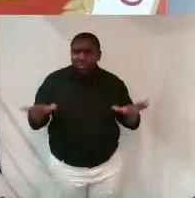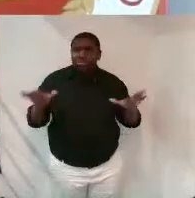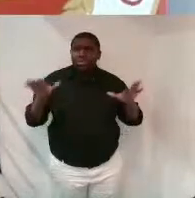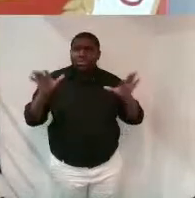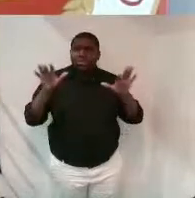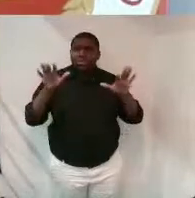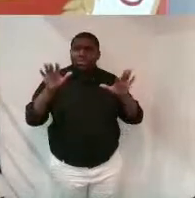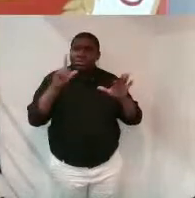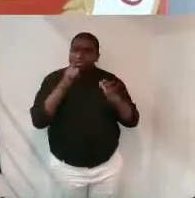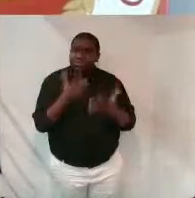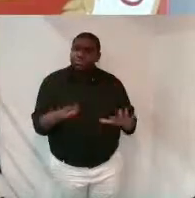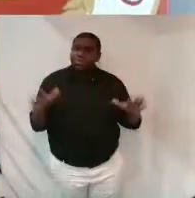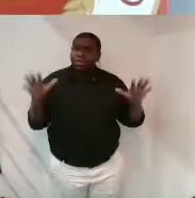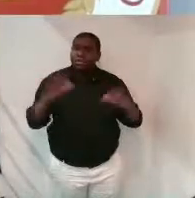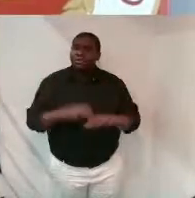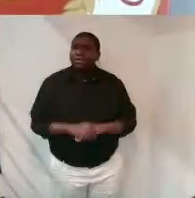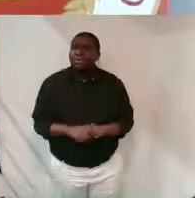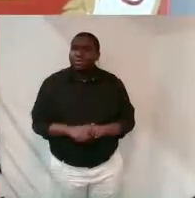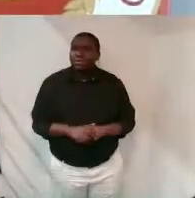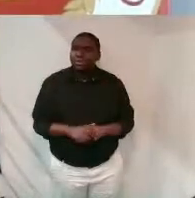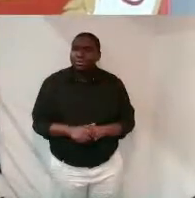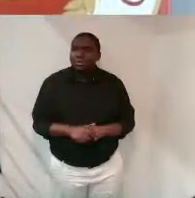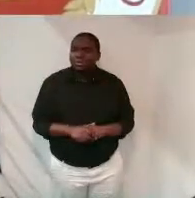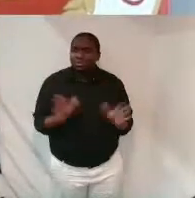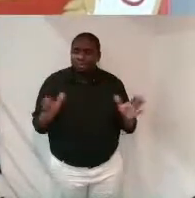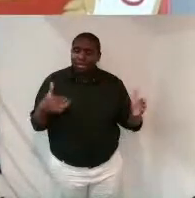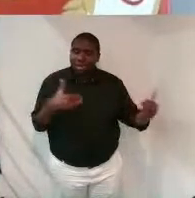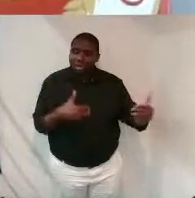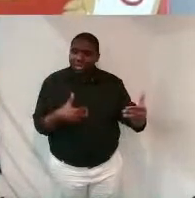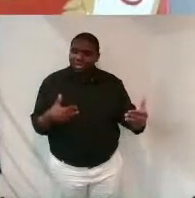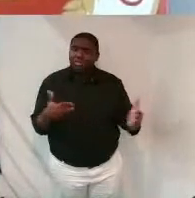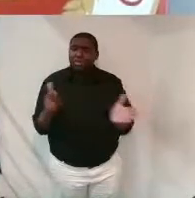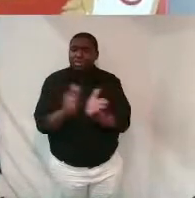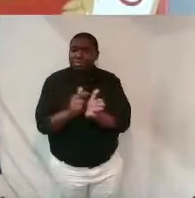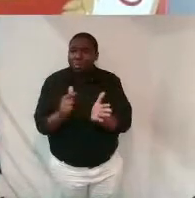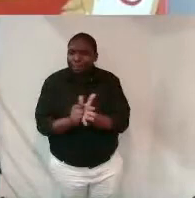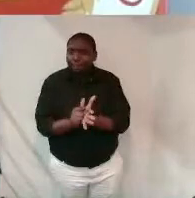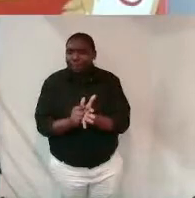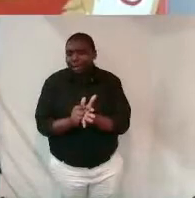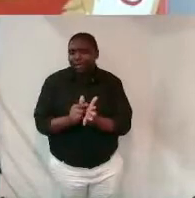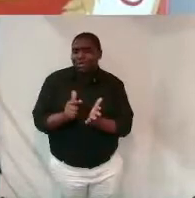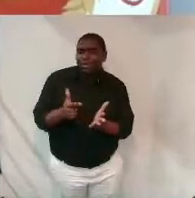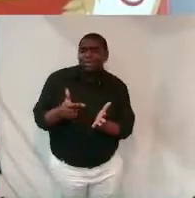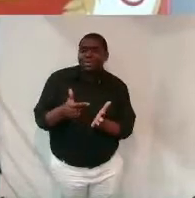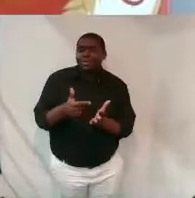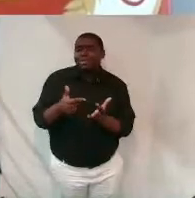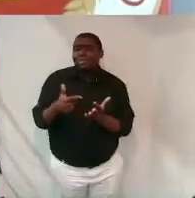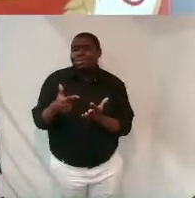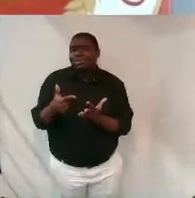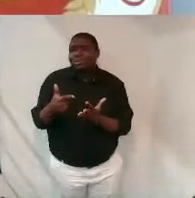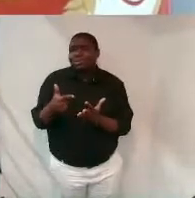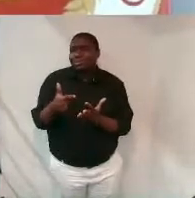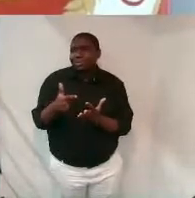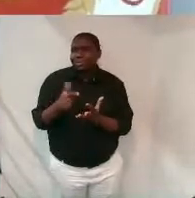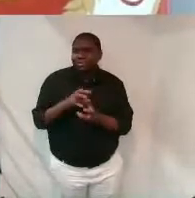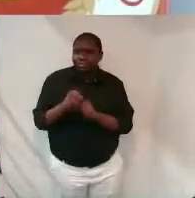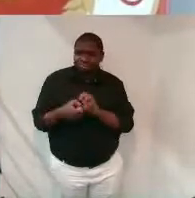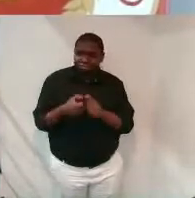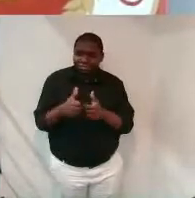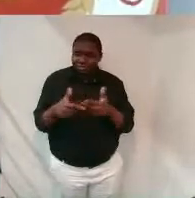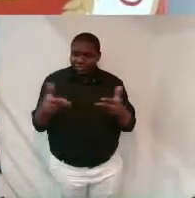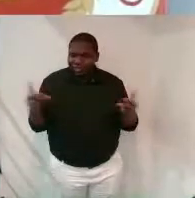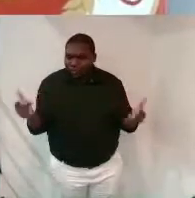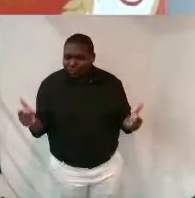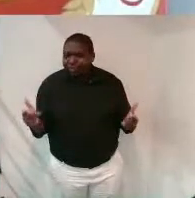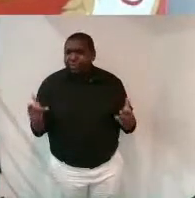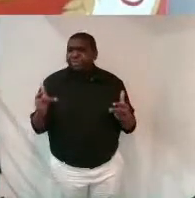ar. São caixas desfeitas, papéis equivocados, repúdio do incógnito,